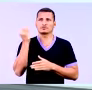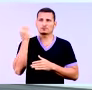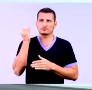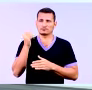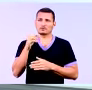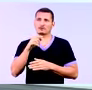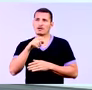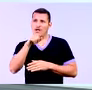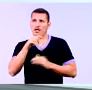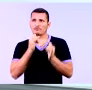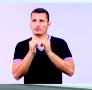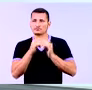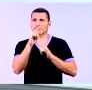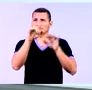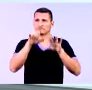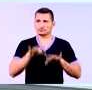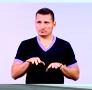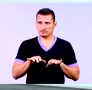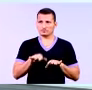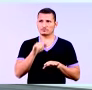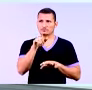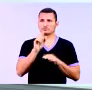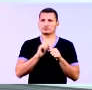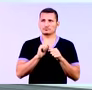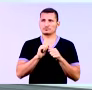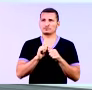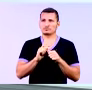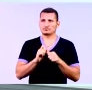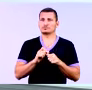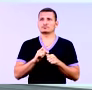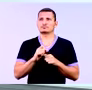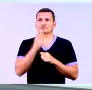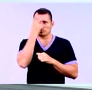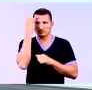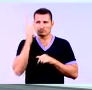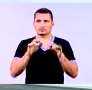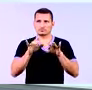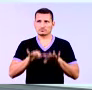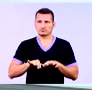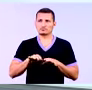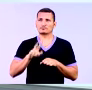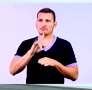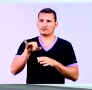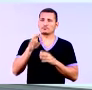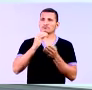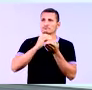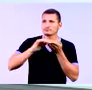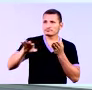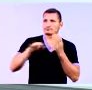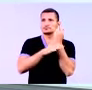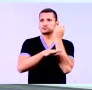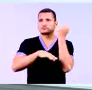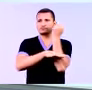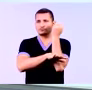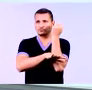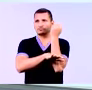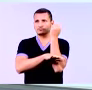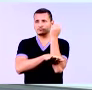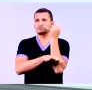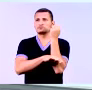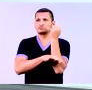Aqueles dados ali do cadastro que você está preenchendo, ou que o internauta está preenchendo, será enviado para o servidor. Né? E aí fará parte